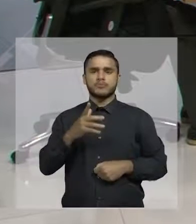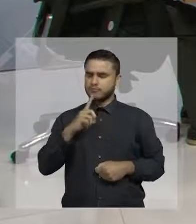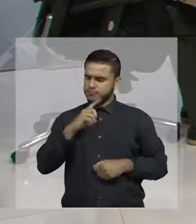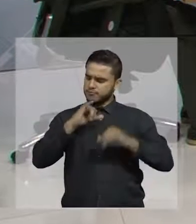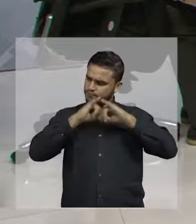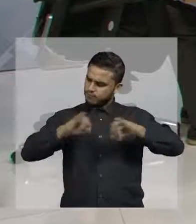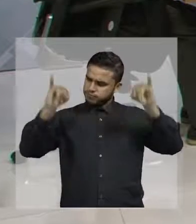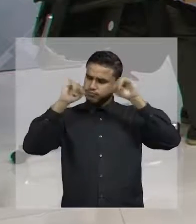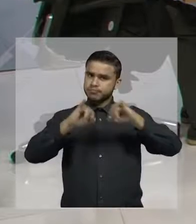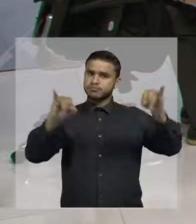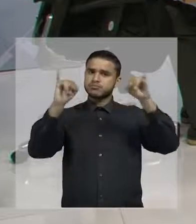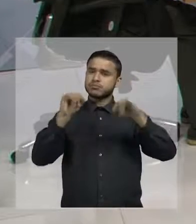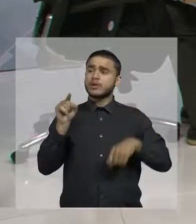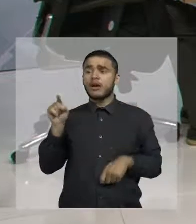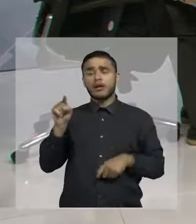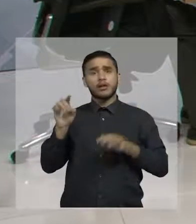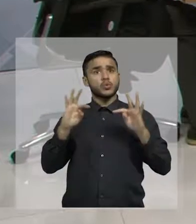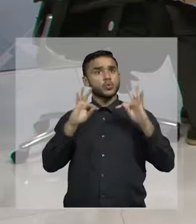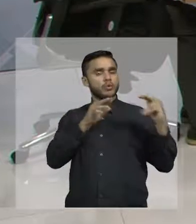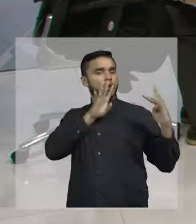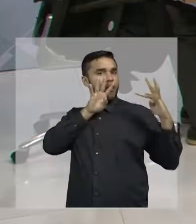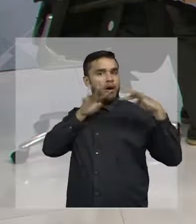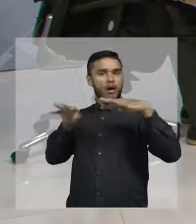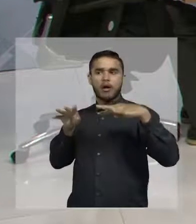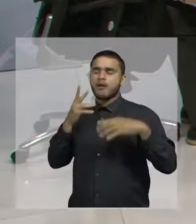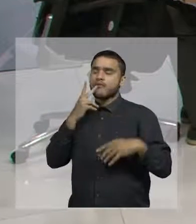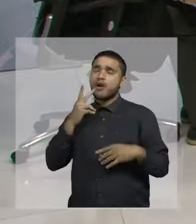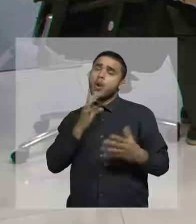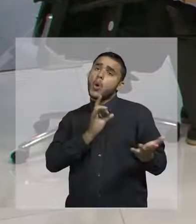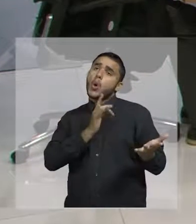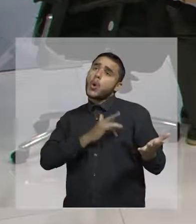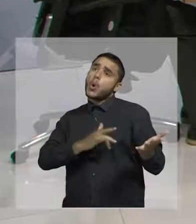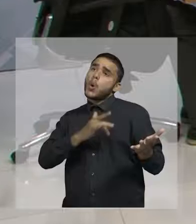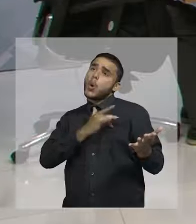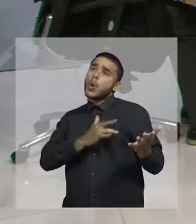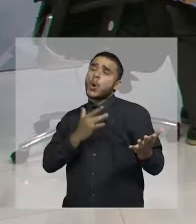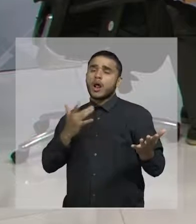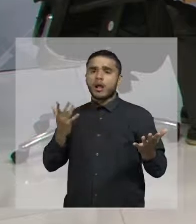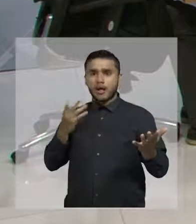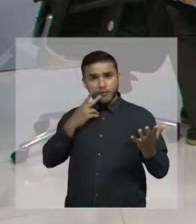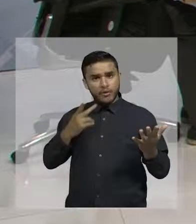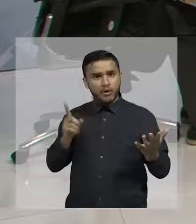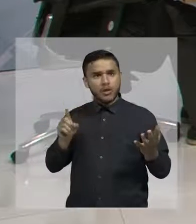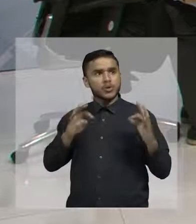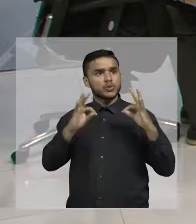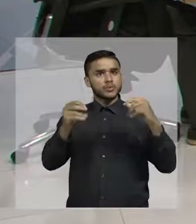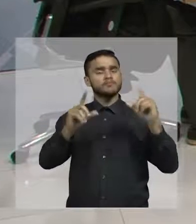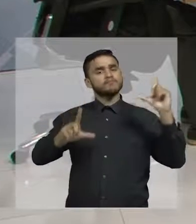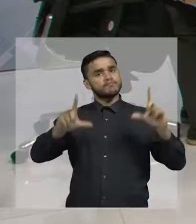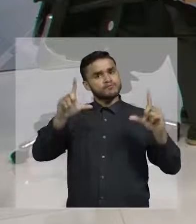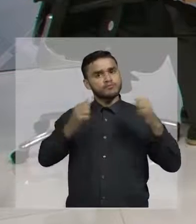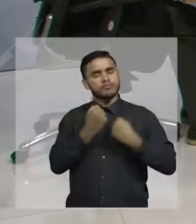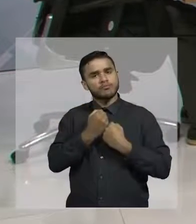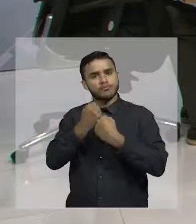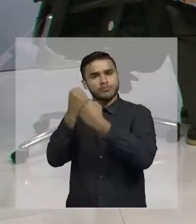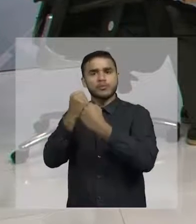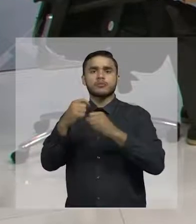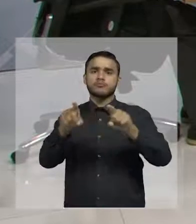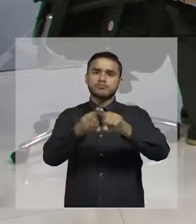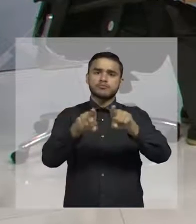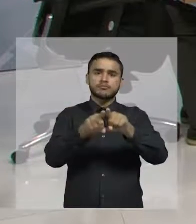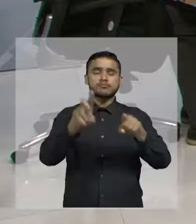hábil campanha de vitimização, com o apoio de um largo segmento da imprensa e